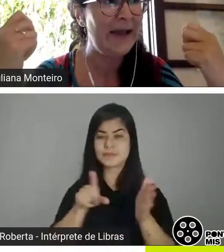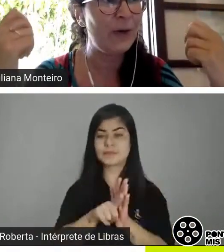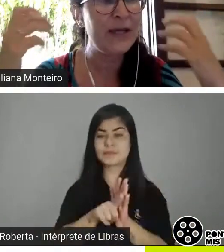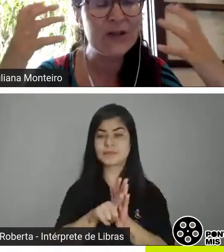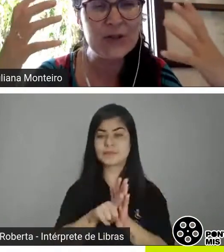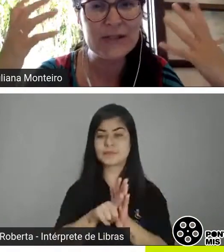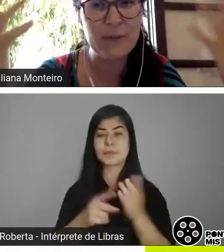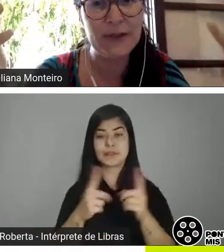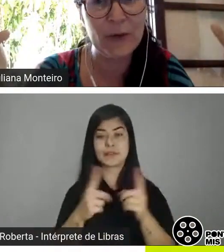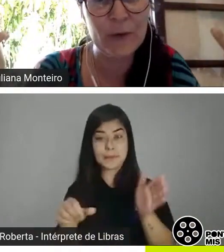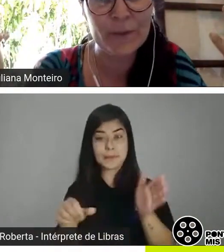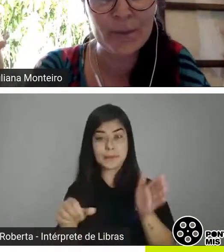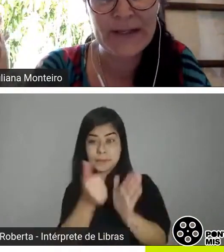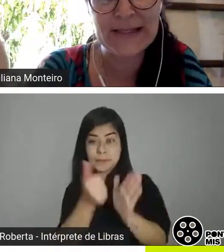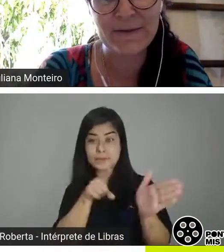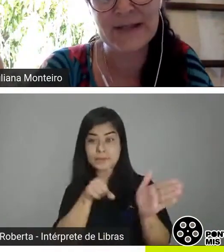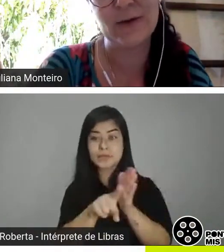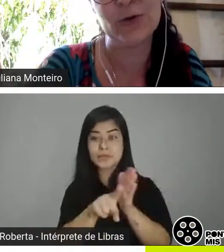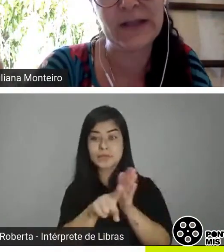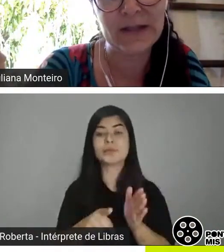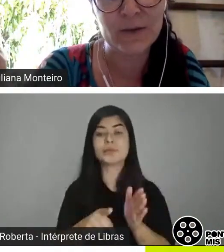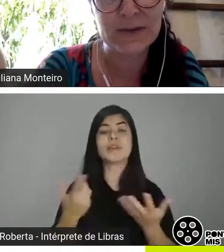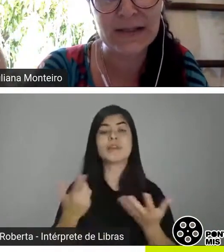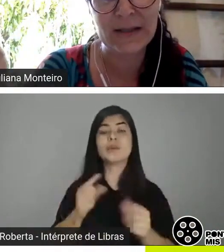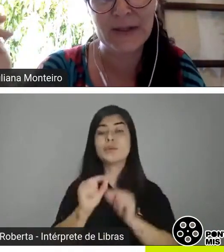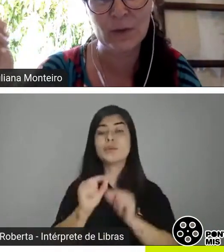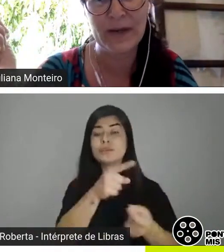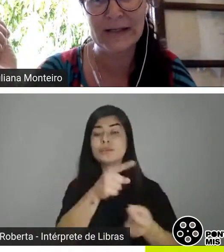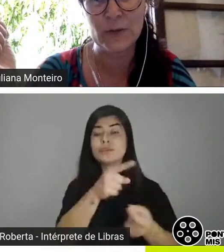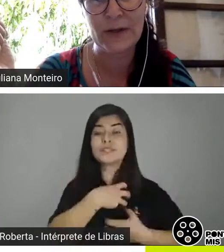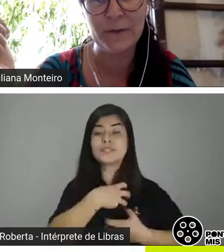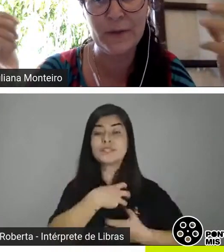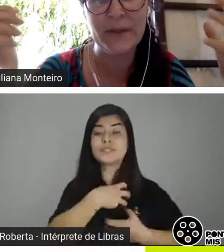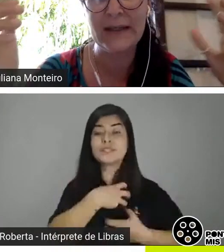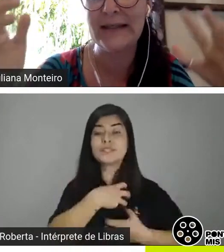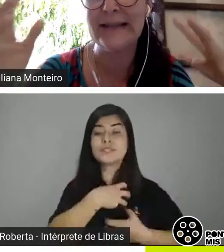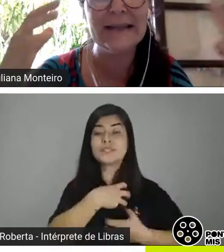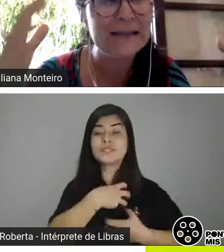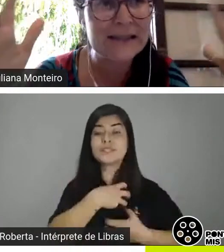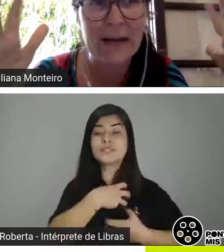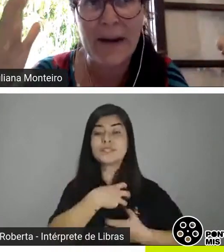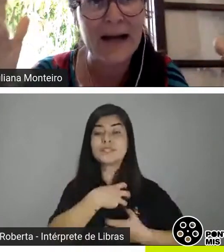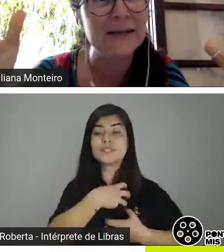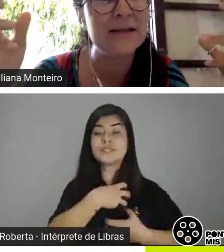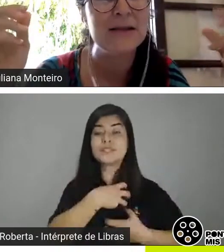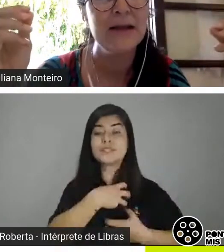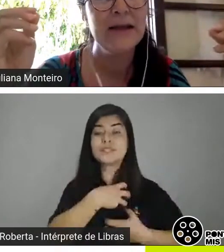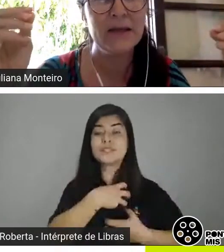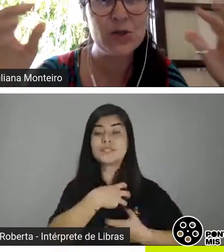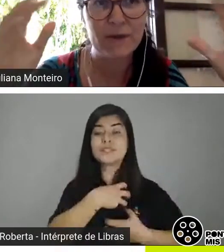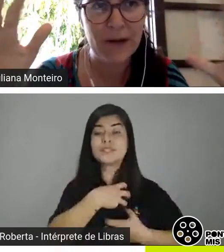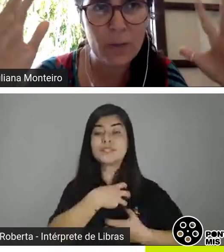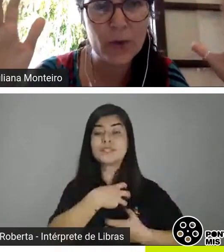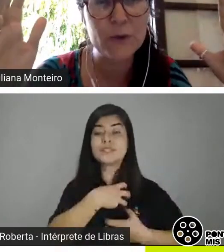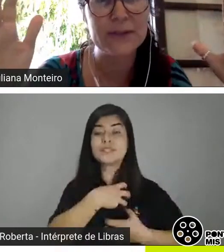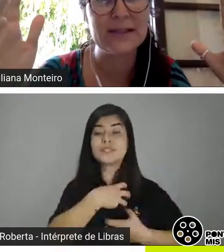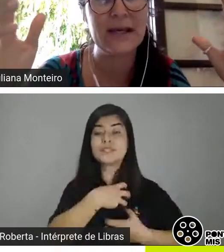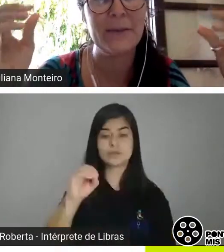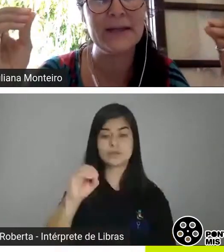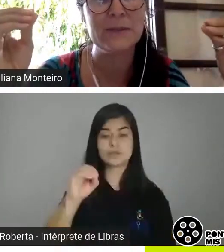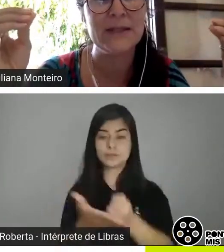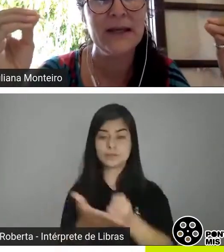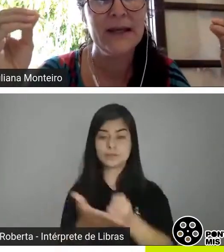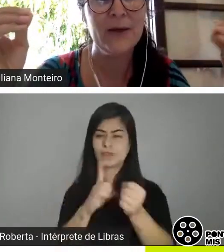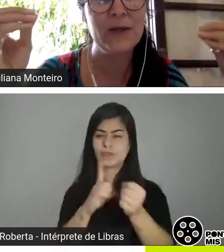fazer é o que te inspirou para escrever esse roteiro de Saneamento Básico, que é um filme que tem tantas camadas, e a gente vai falar um pouco sobre